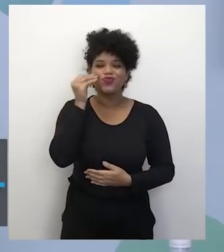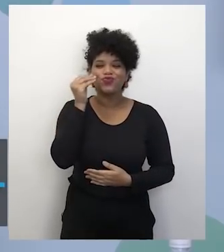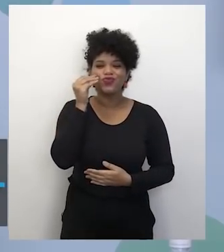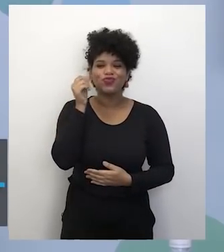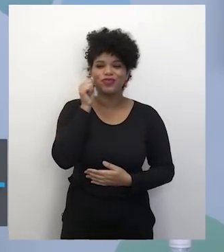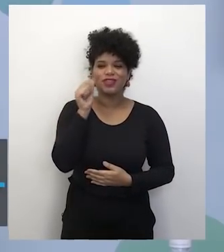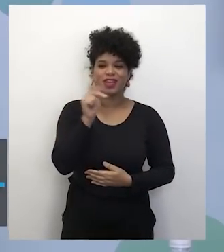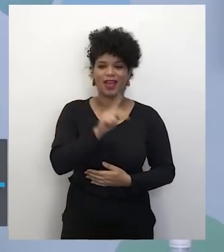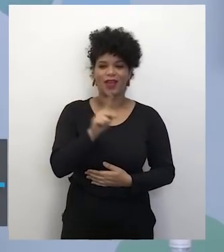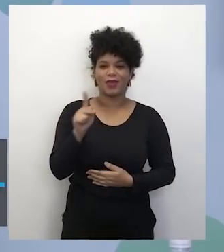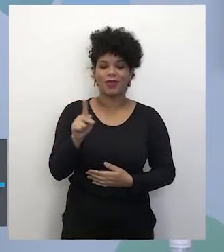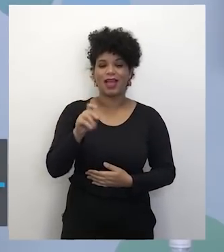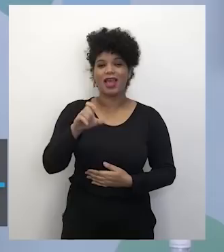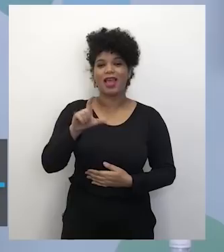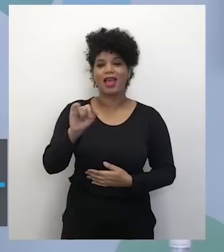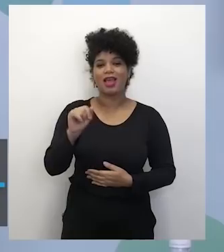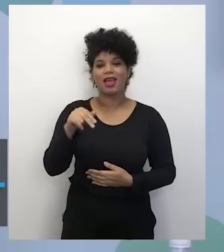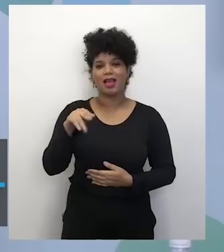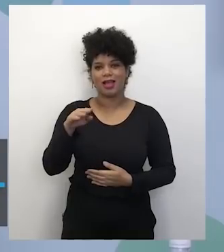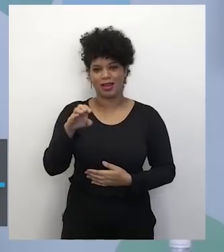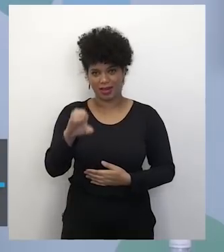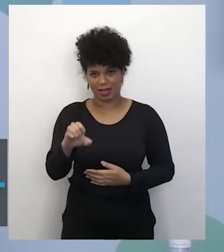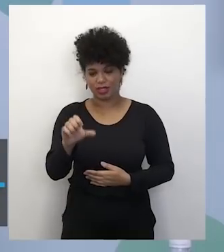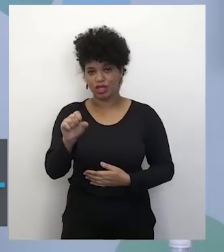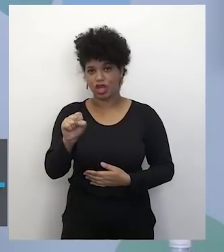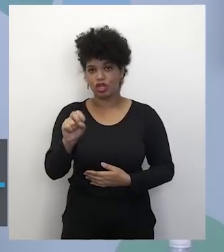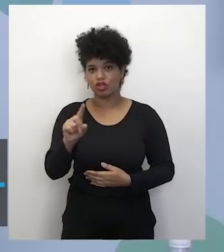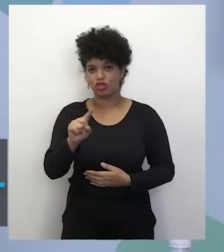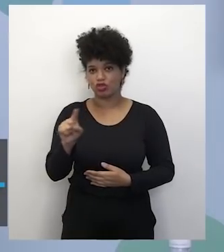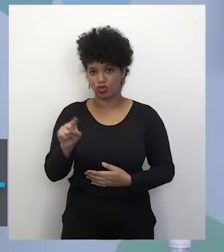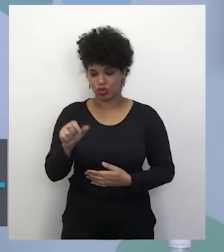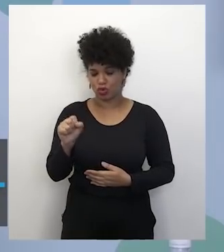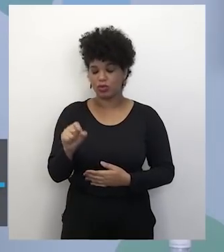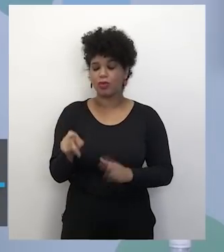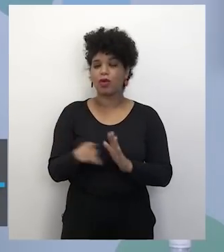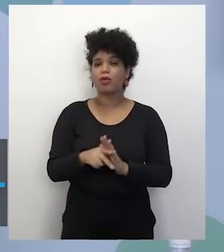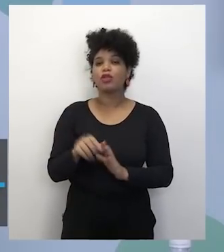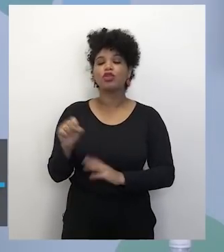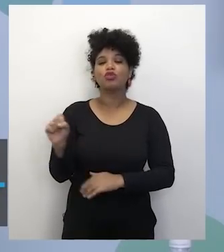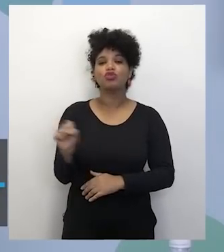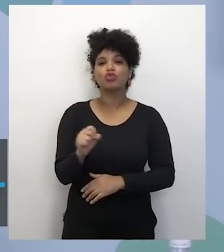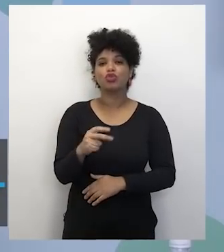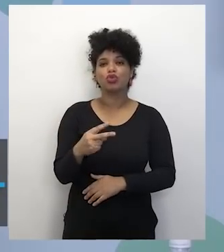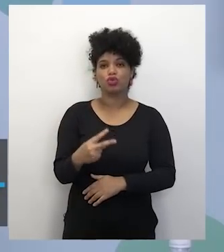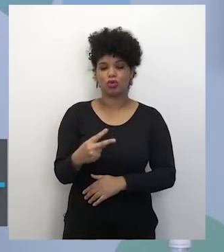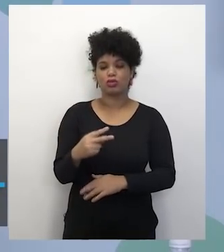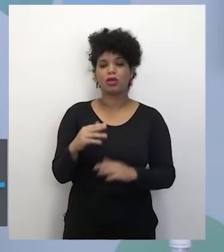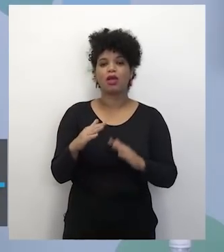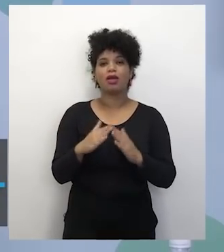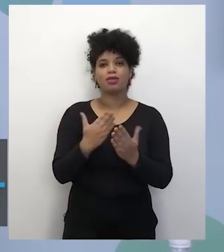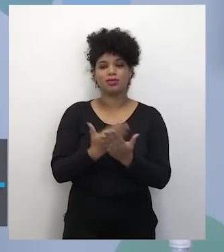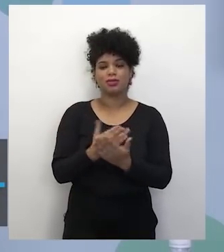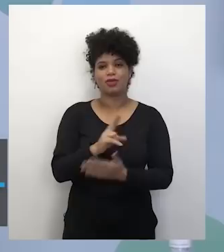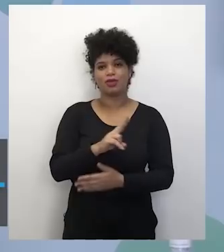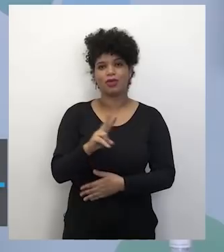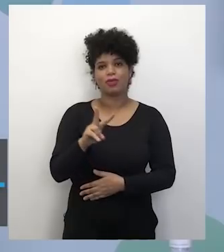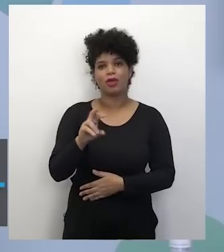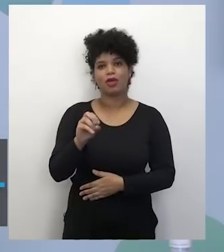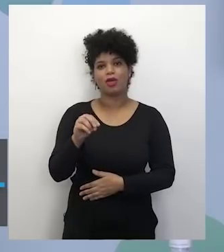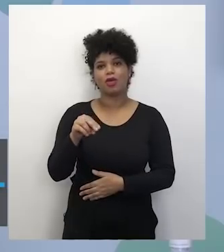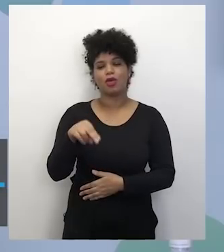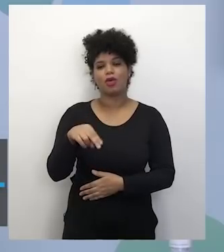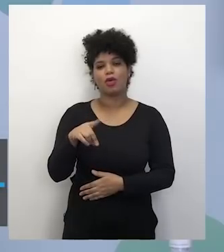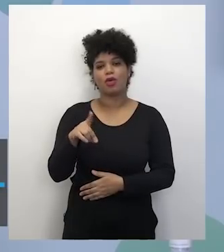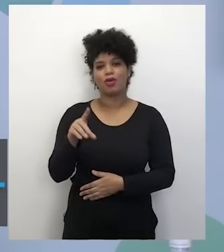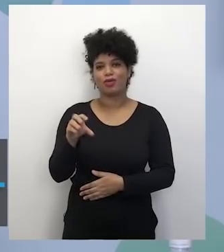professora Eliane Souza Evangelista, aqui da Sul 2, da Escola Ronaldo Garibaldi. Ela, inclusive, nos